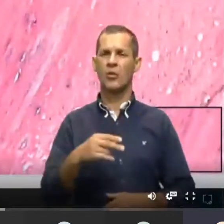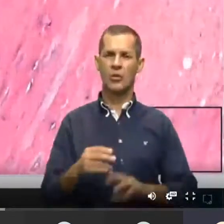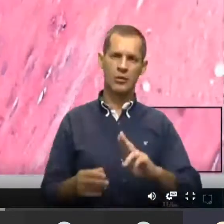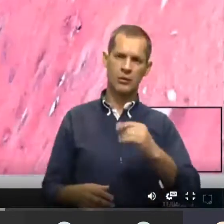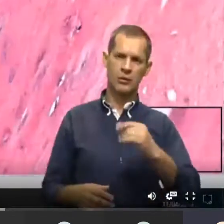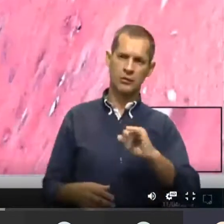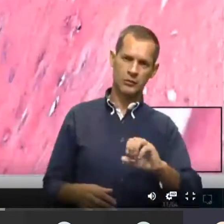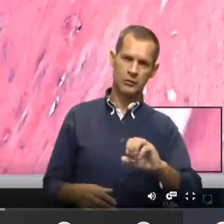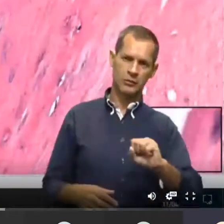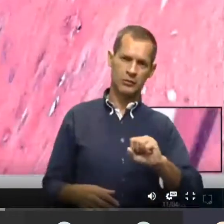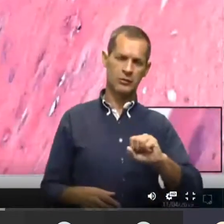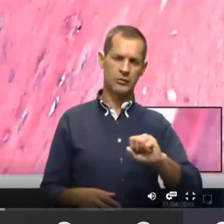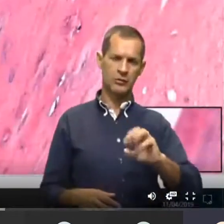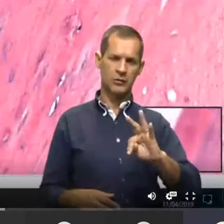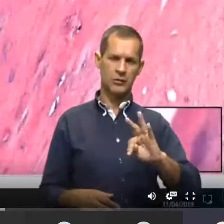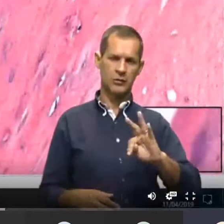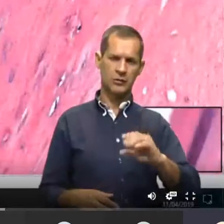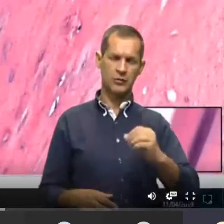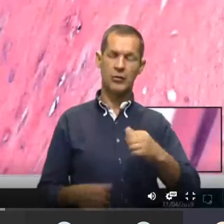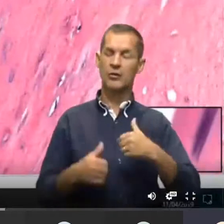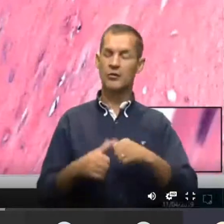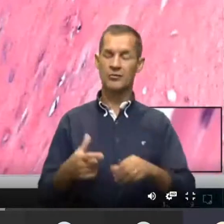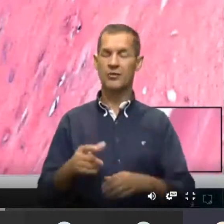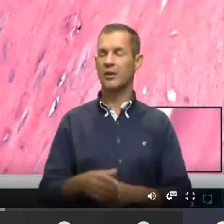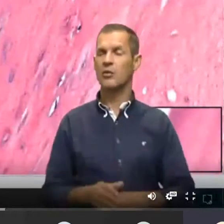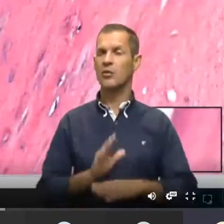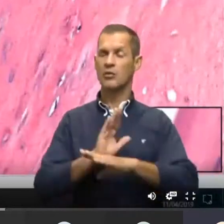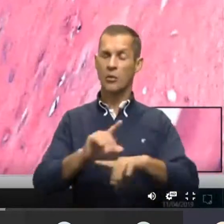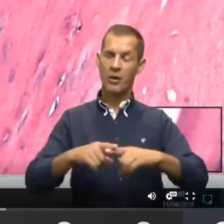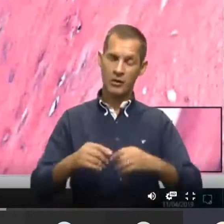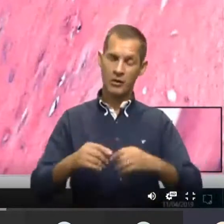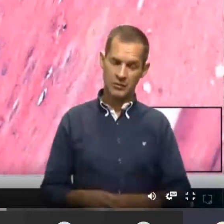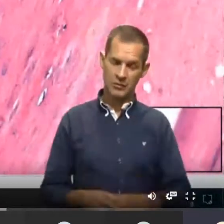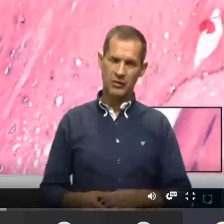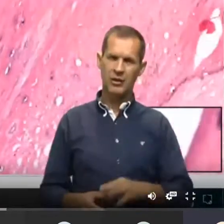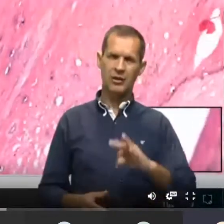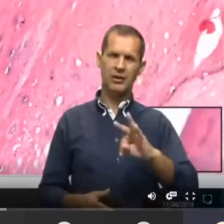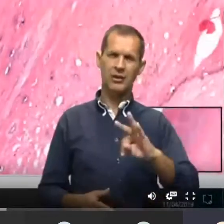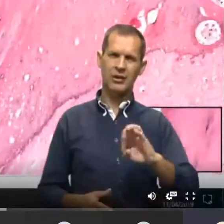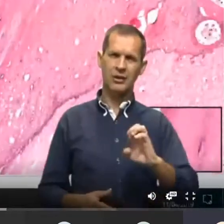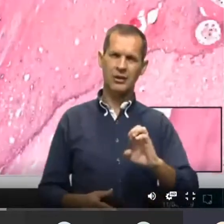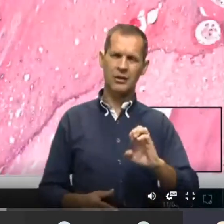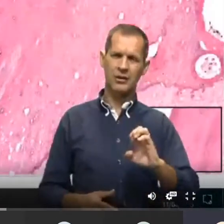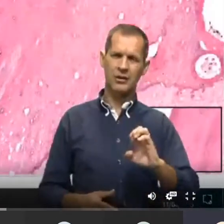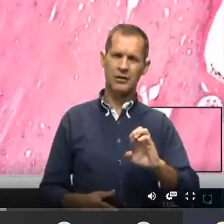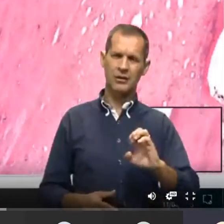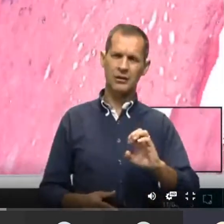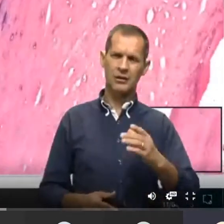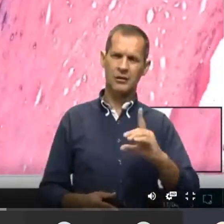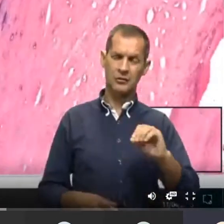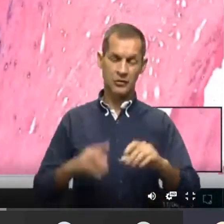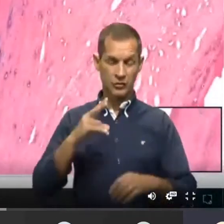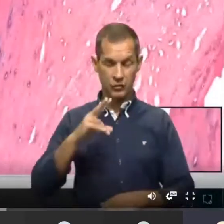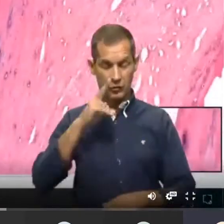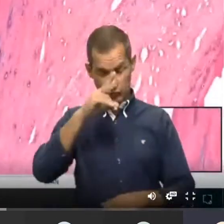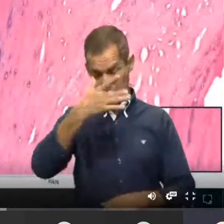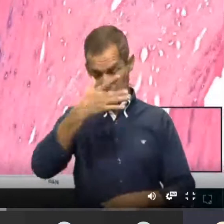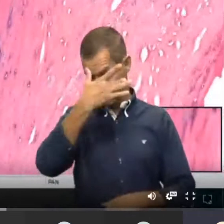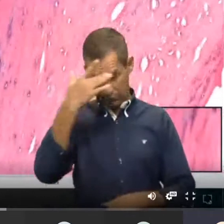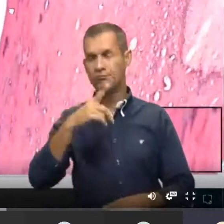histológico. Não há a parte ciliar, é um tecido extremamente resistente e, no caso, essa